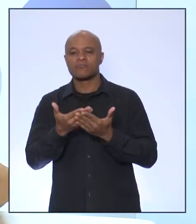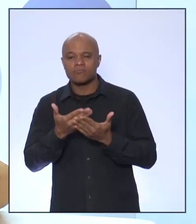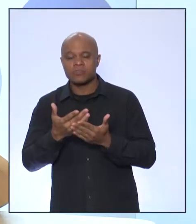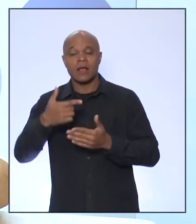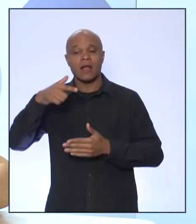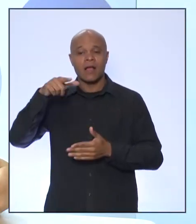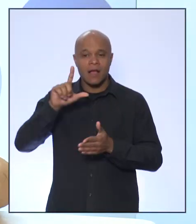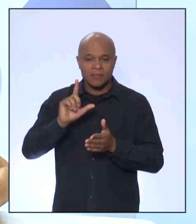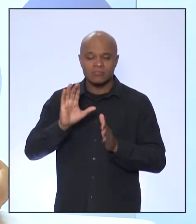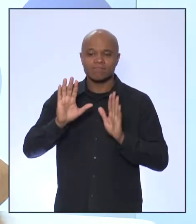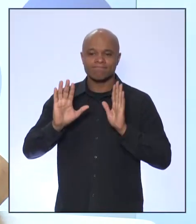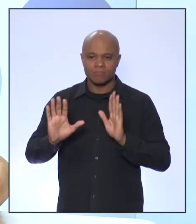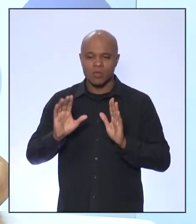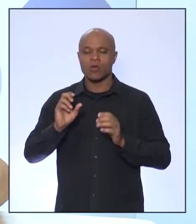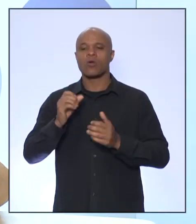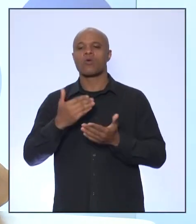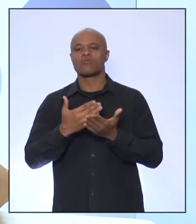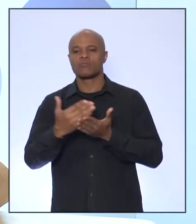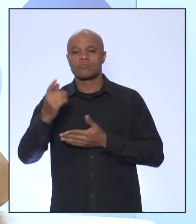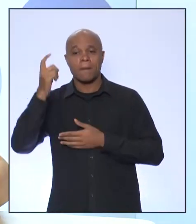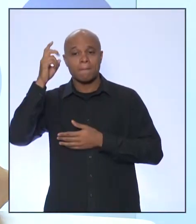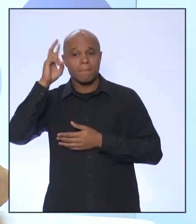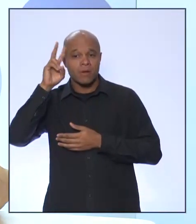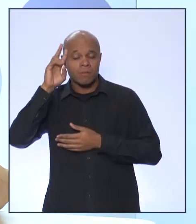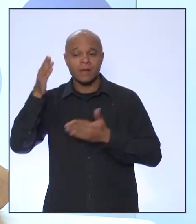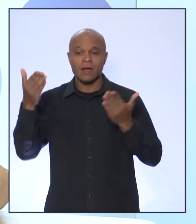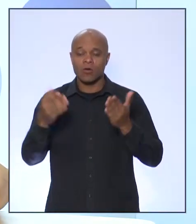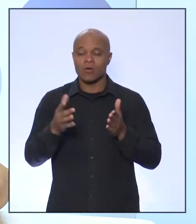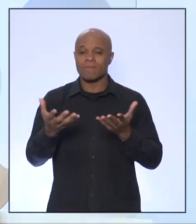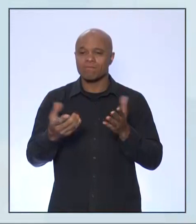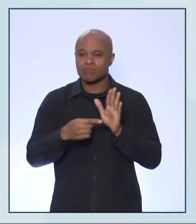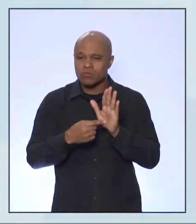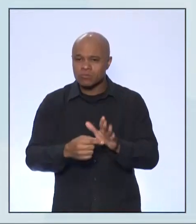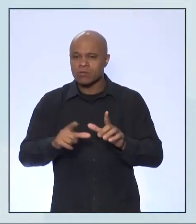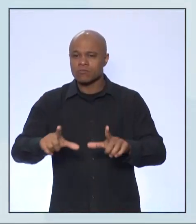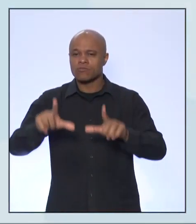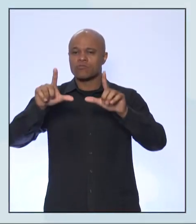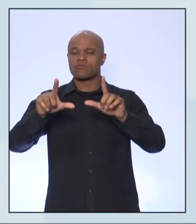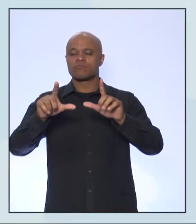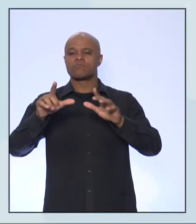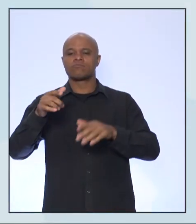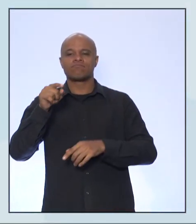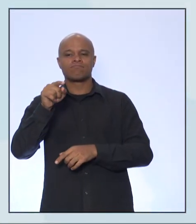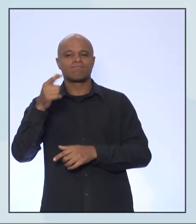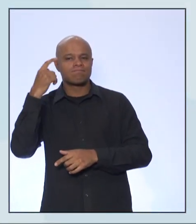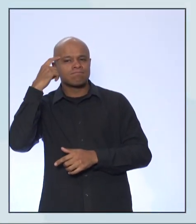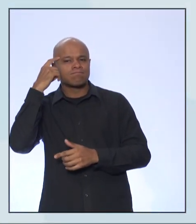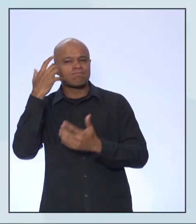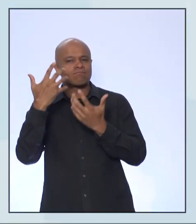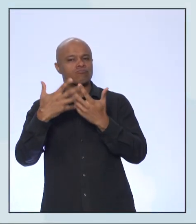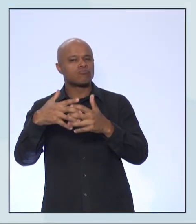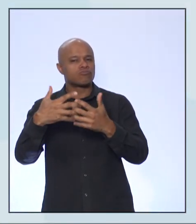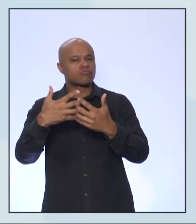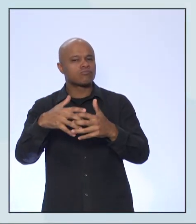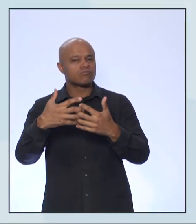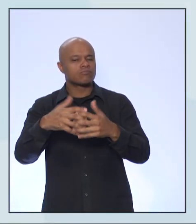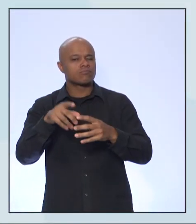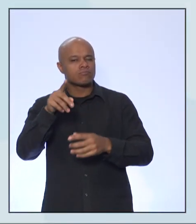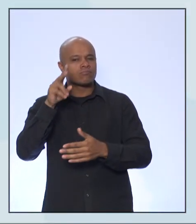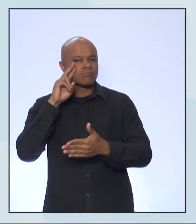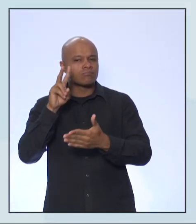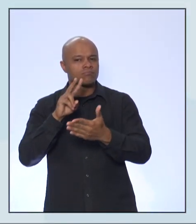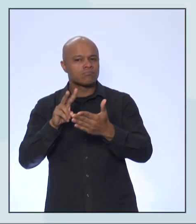viram. Então, nós estamos retomando elas. Eu vou deixar uma questão para vocês. Qual a influência dos ideais iluministas no